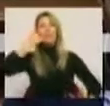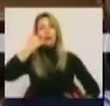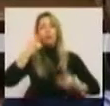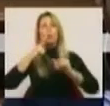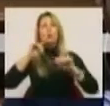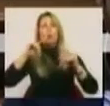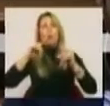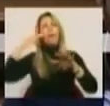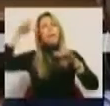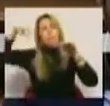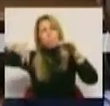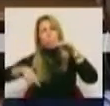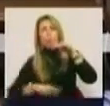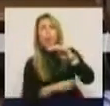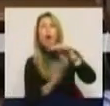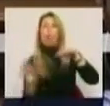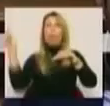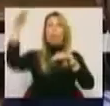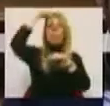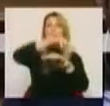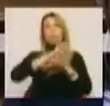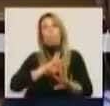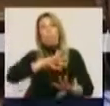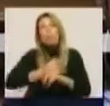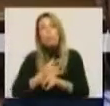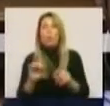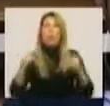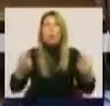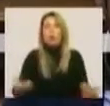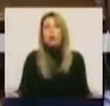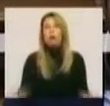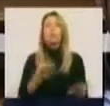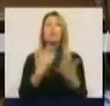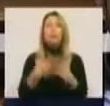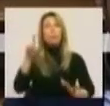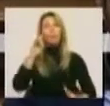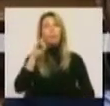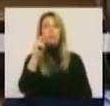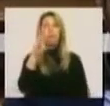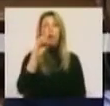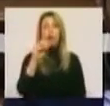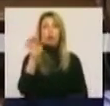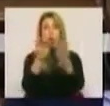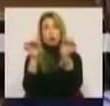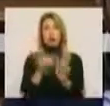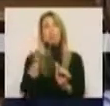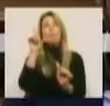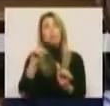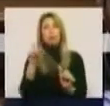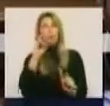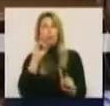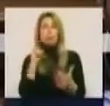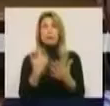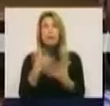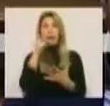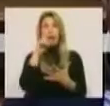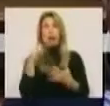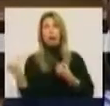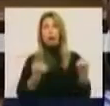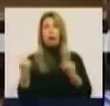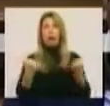outras, é necessária por questões de manutenção dos ecossistemas, mas também por segurança rodoviária. Propomos,